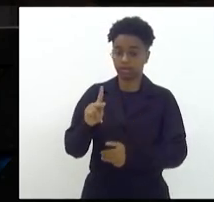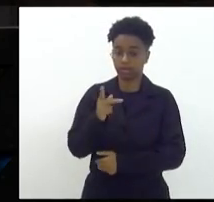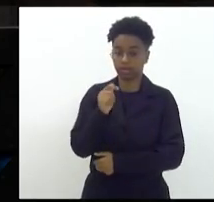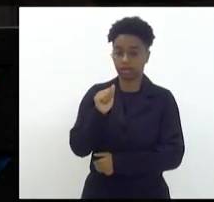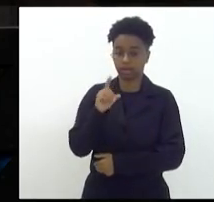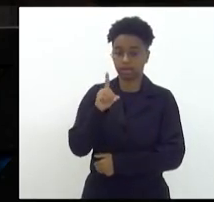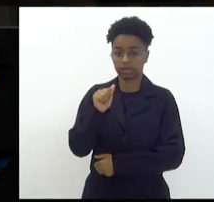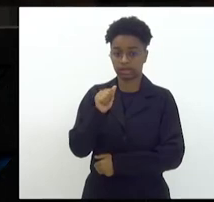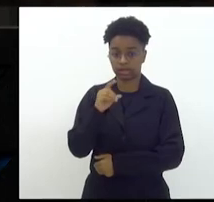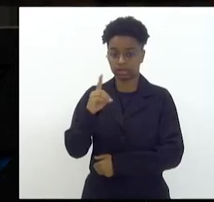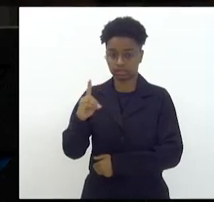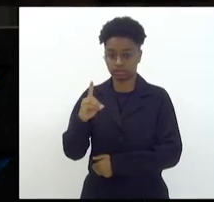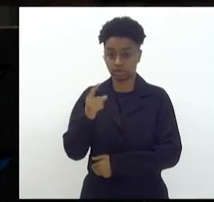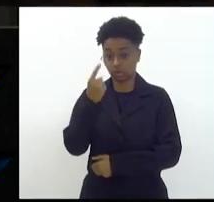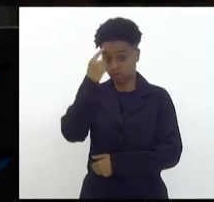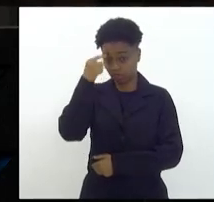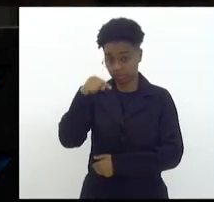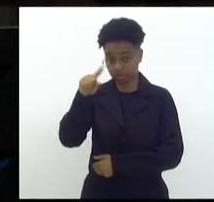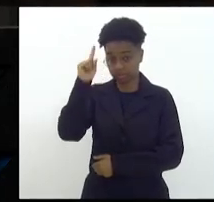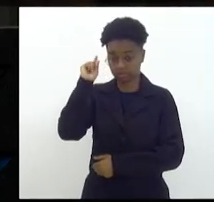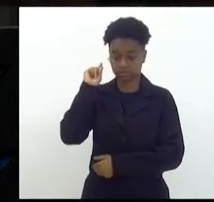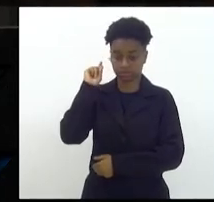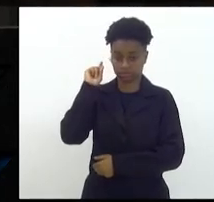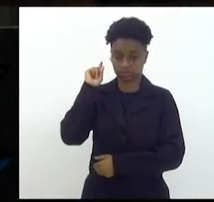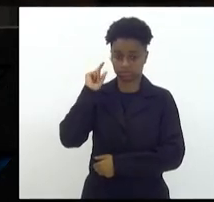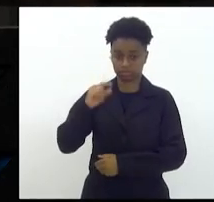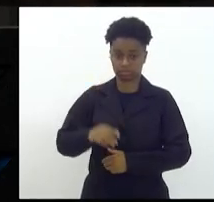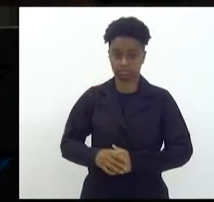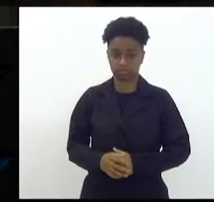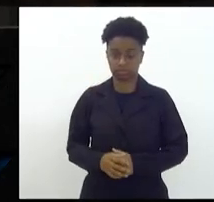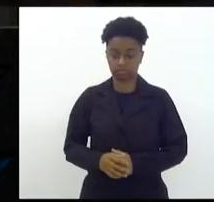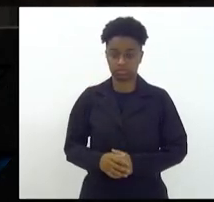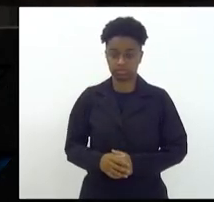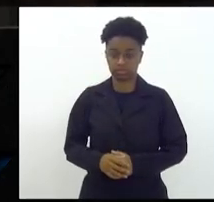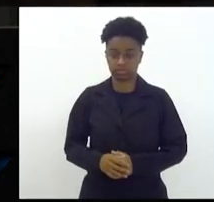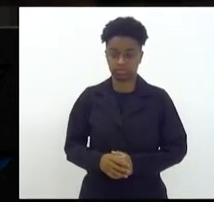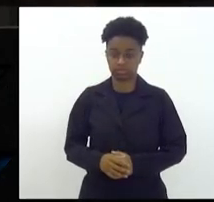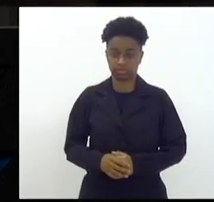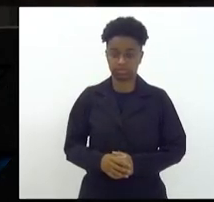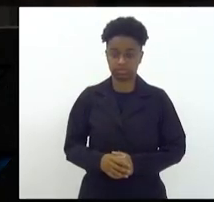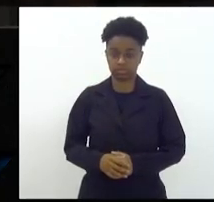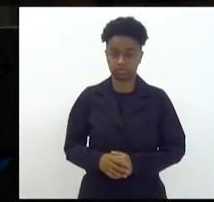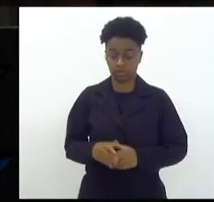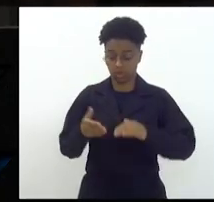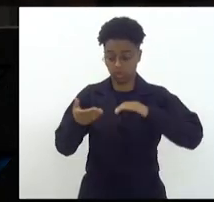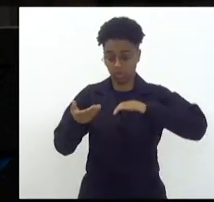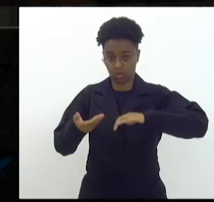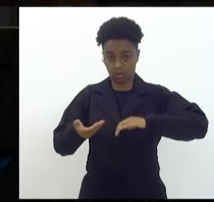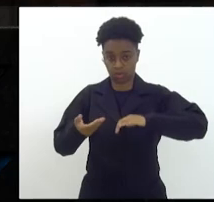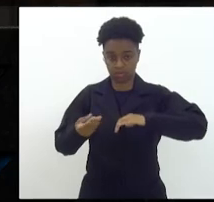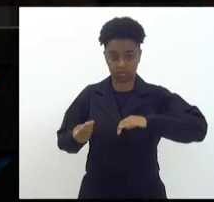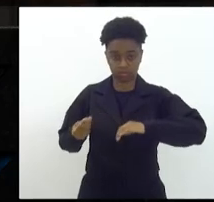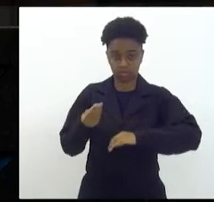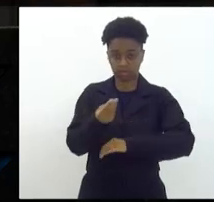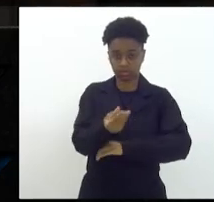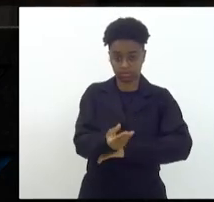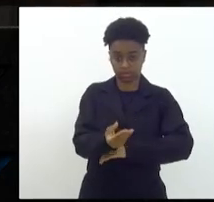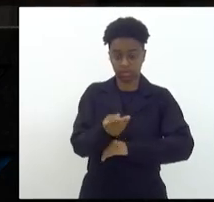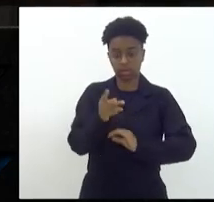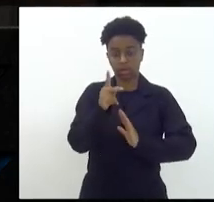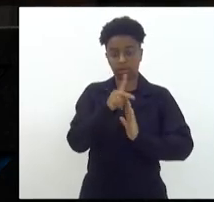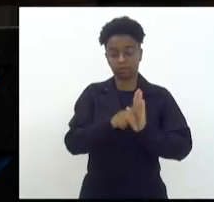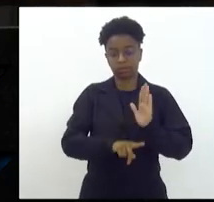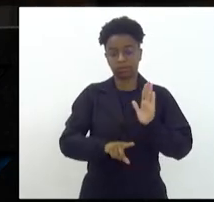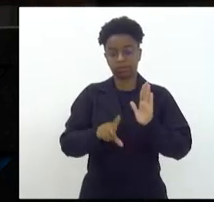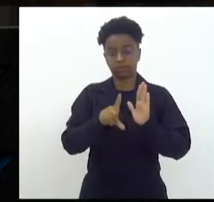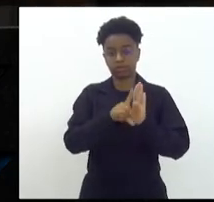há uma semana atrás encaminhou para o Congresso Nacional projeto